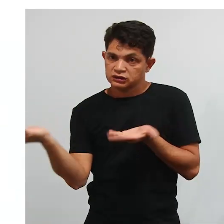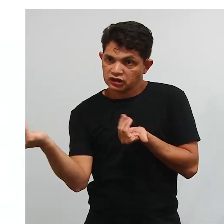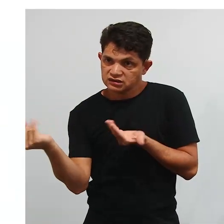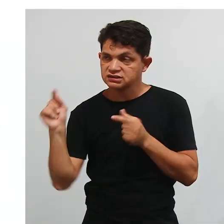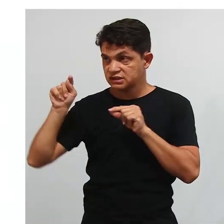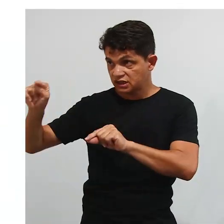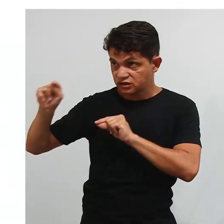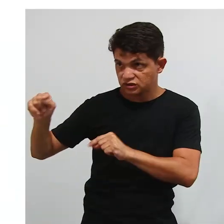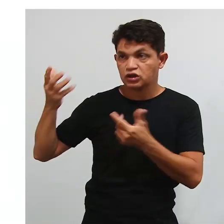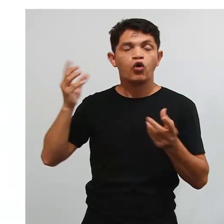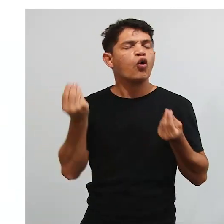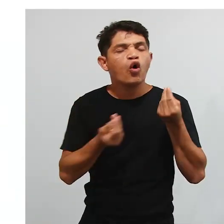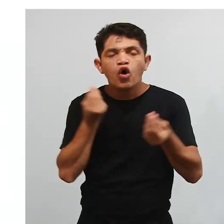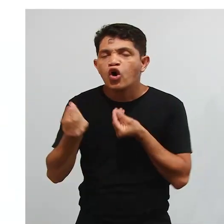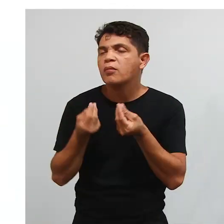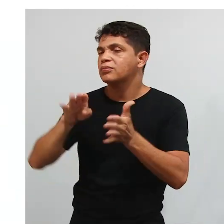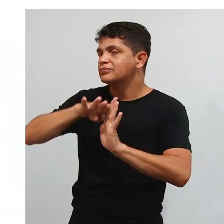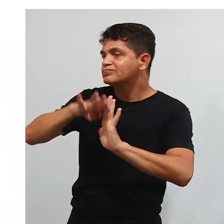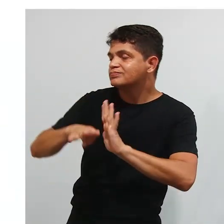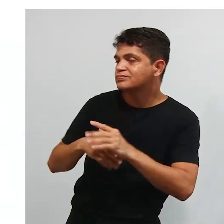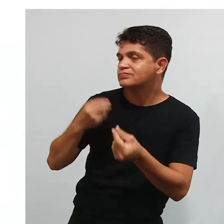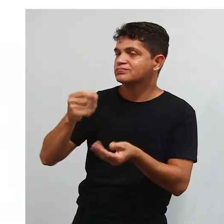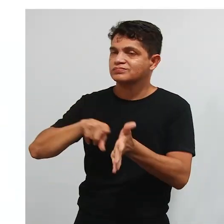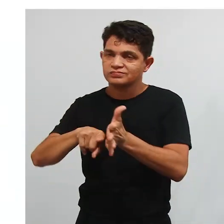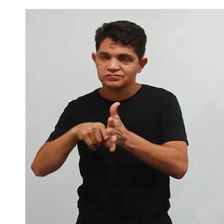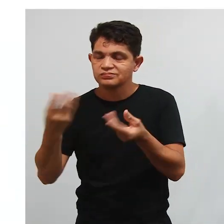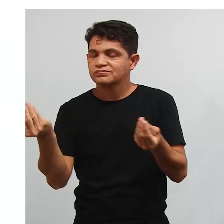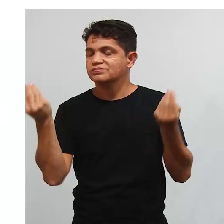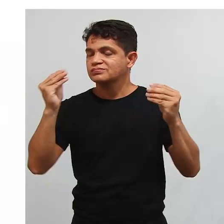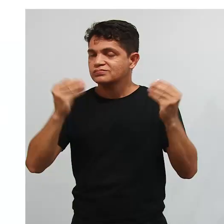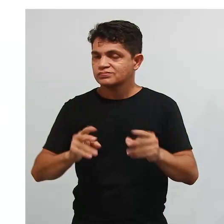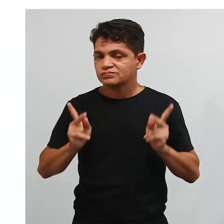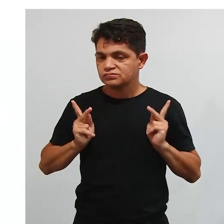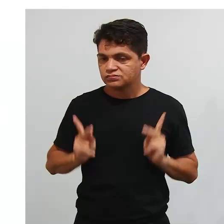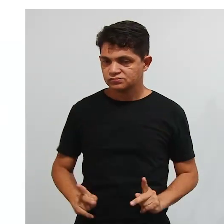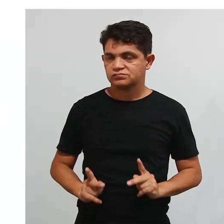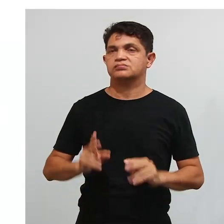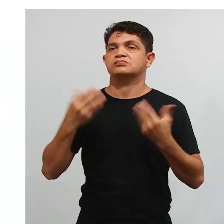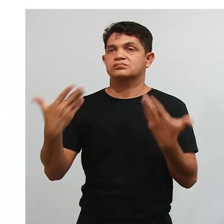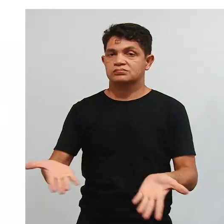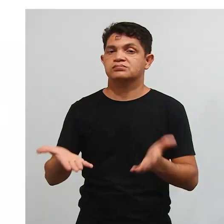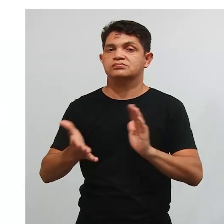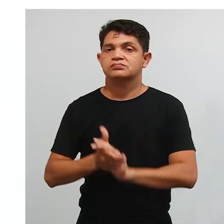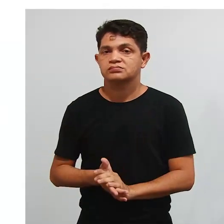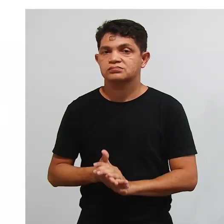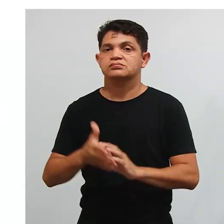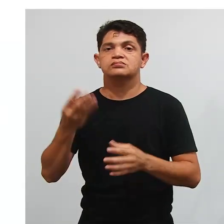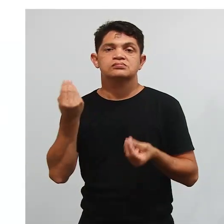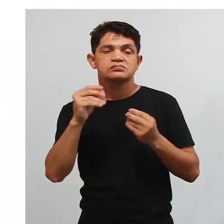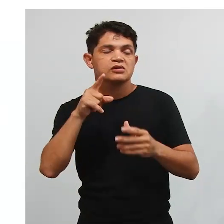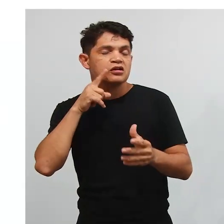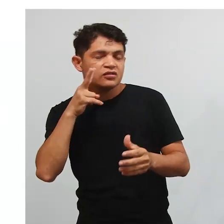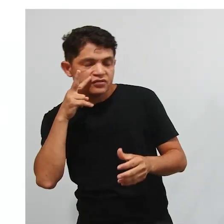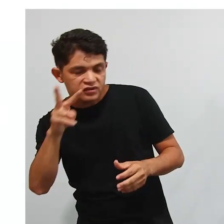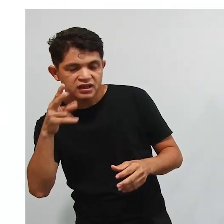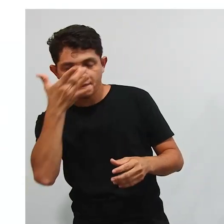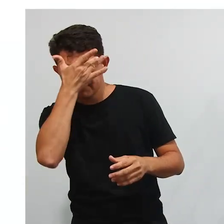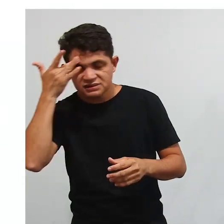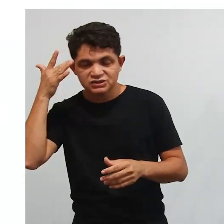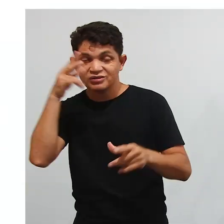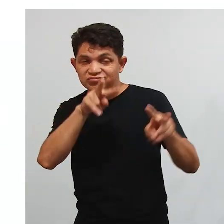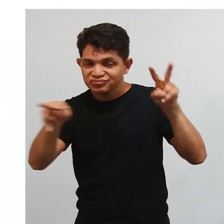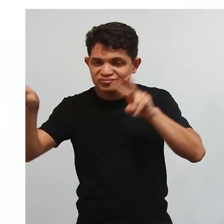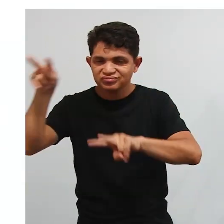se comportando e Nossa são muitas pesquisas que são feitas dessa forma a maioria que a gente vê aí na